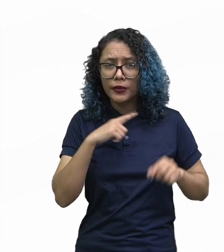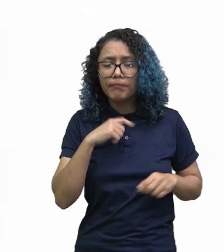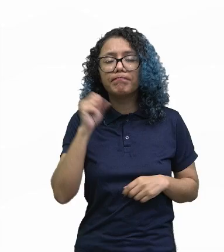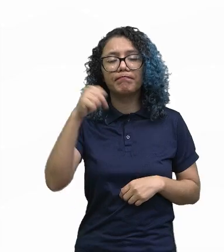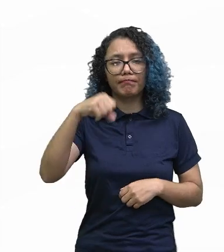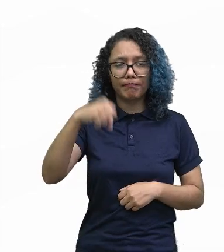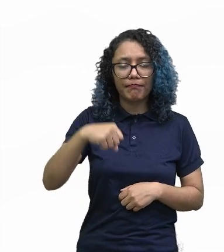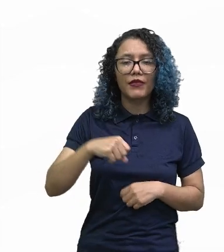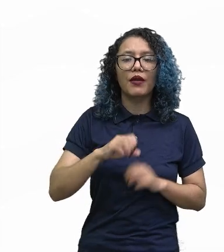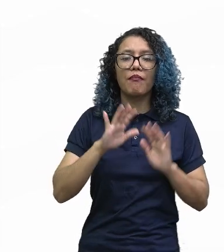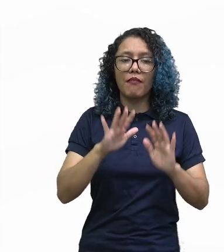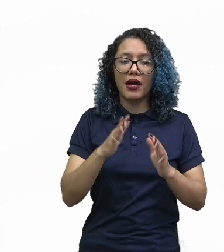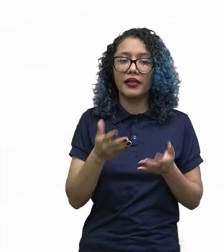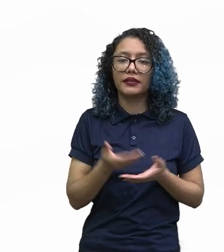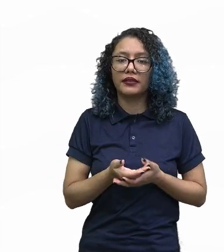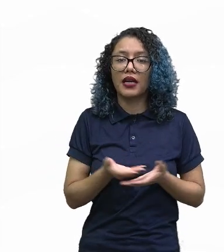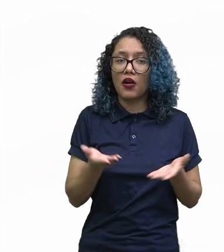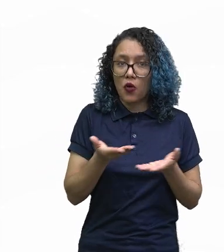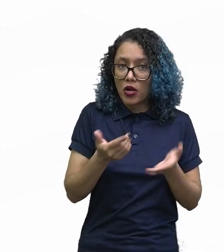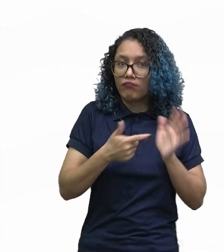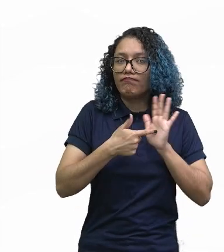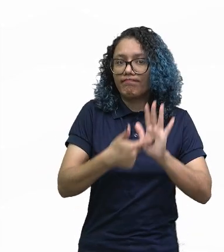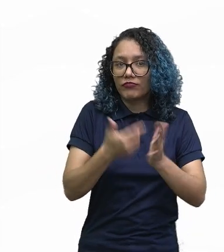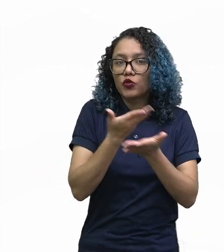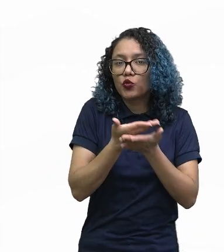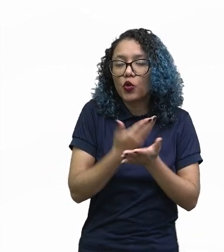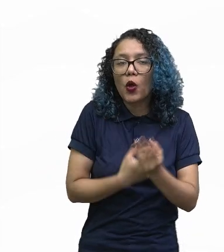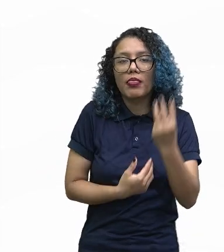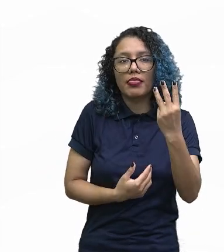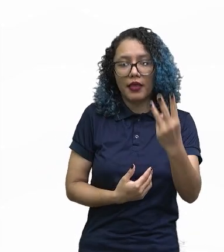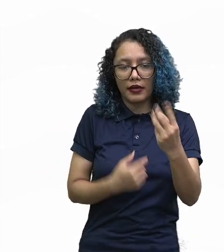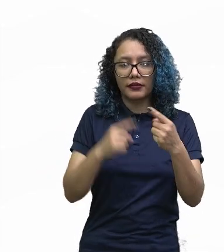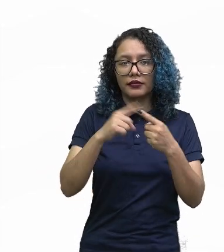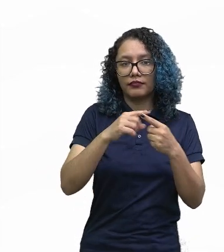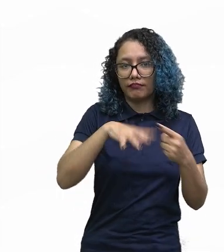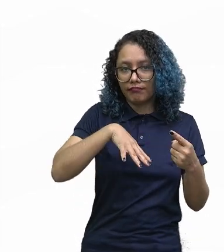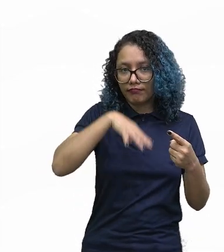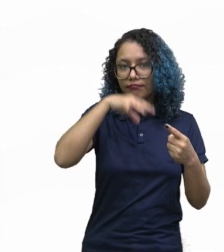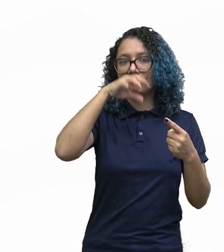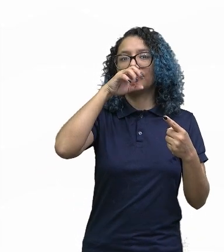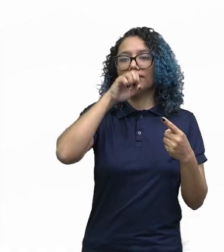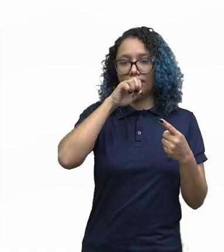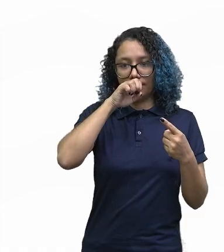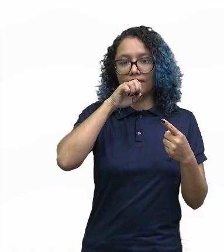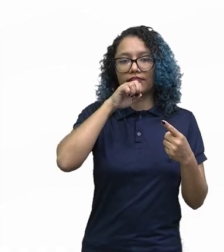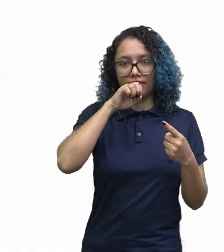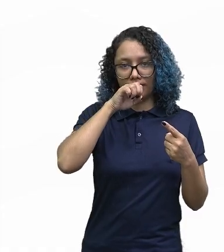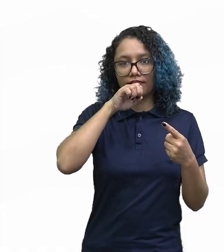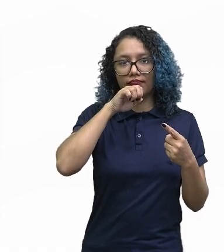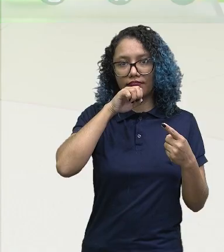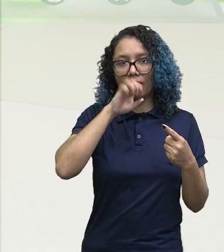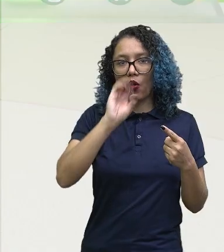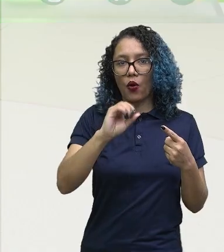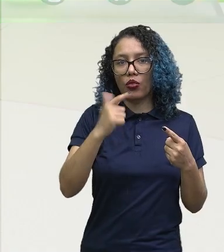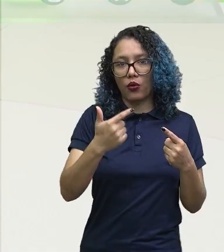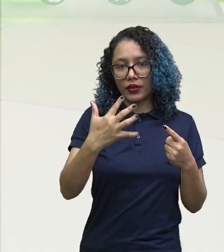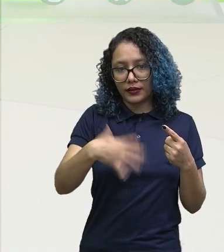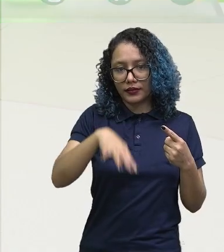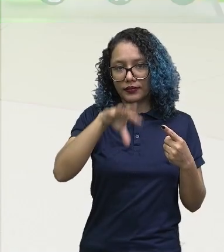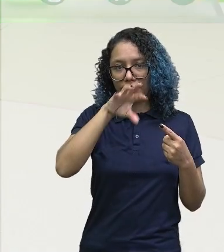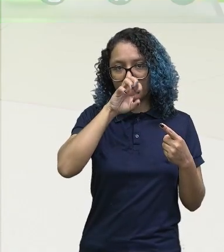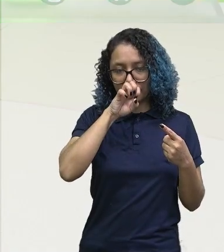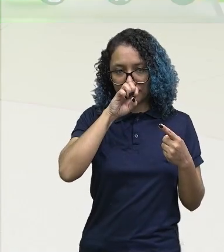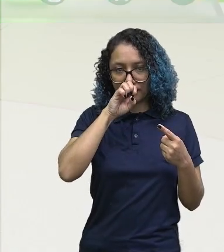Temos mais sim. Mas a gente viu aí 3, né? O sistema respiratório, onde a gente vai absorver ali o oxigênio que as